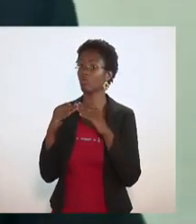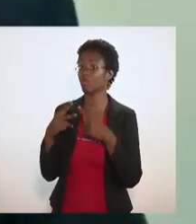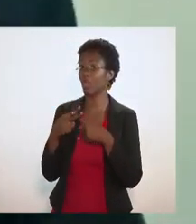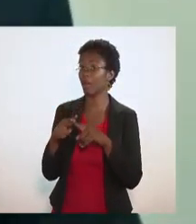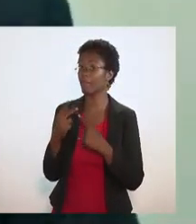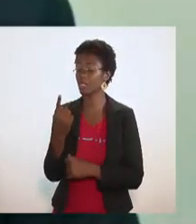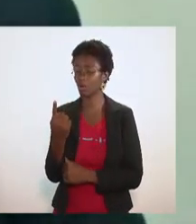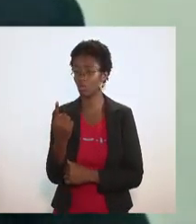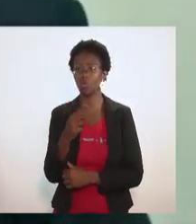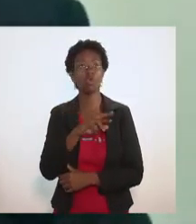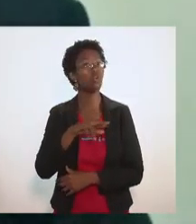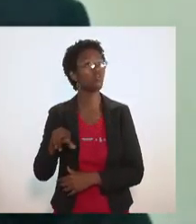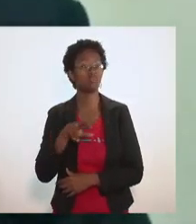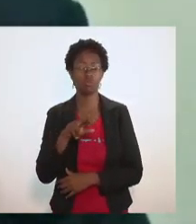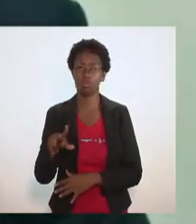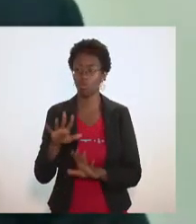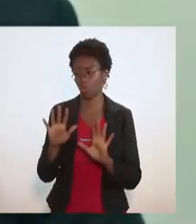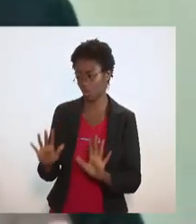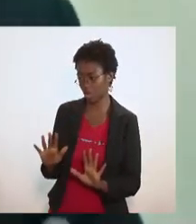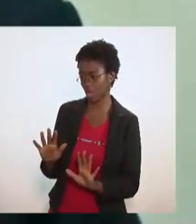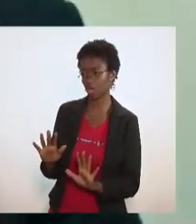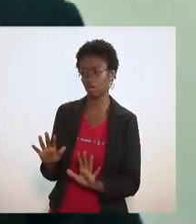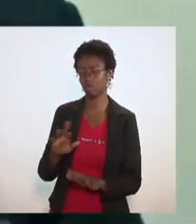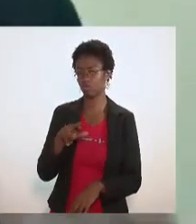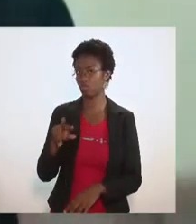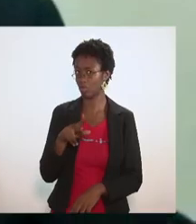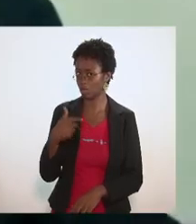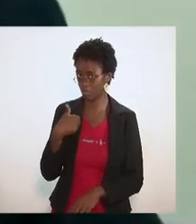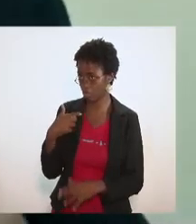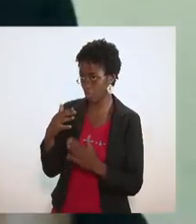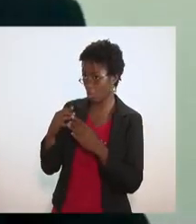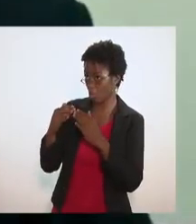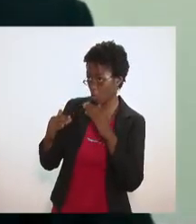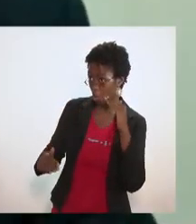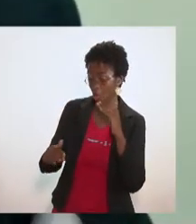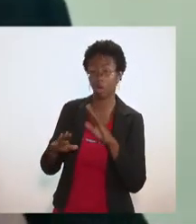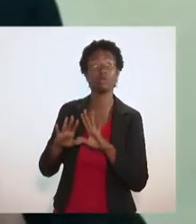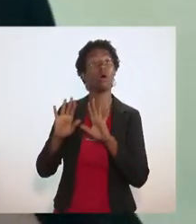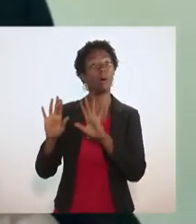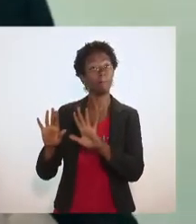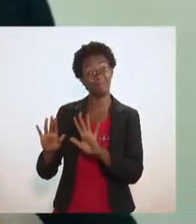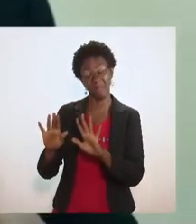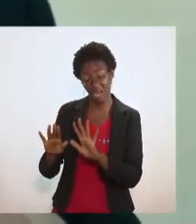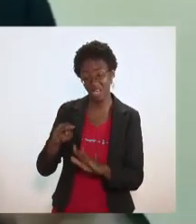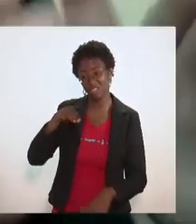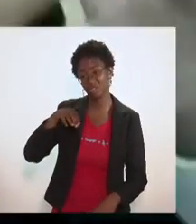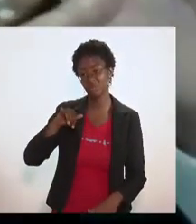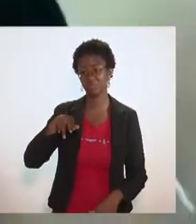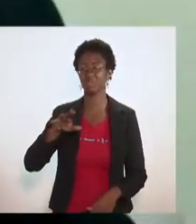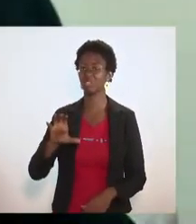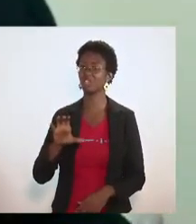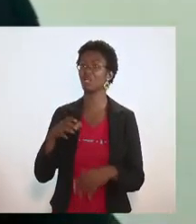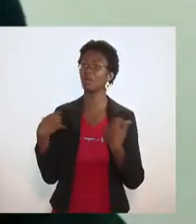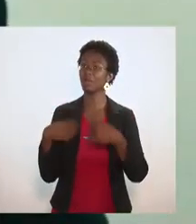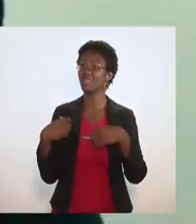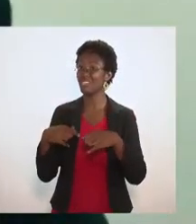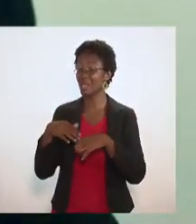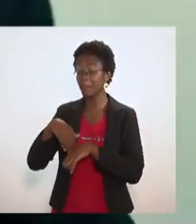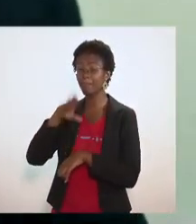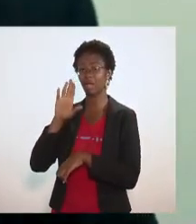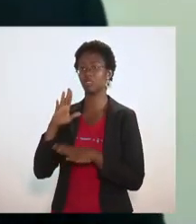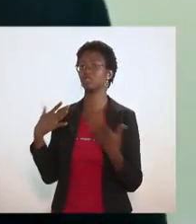um tratamento acústico que vai gerar gasto. Então, eu vou manter o voto divergente no sentido de, como fez o presidente